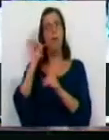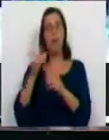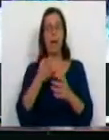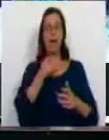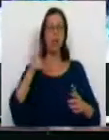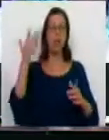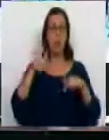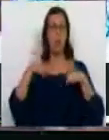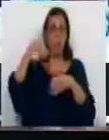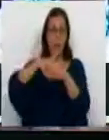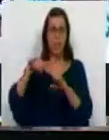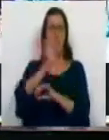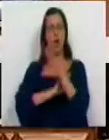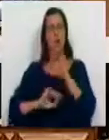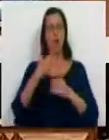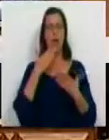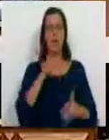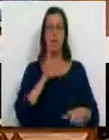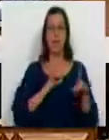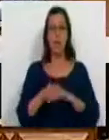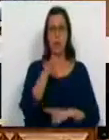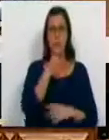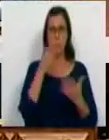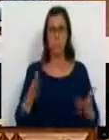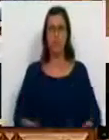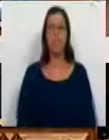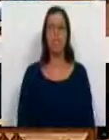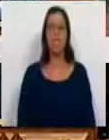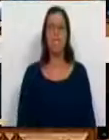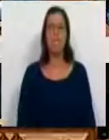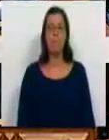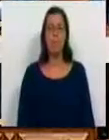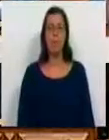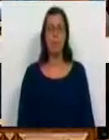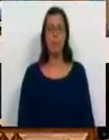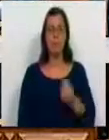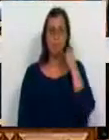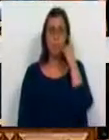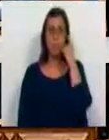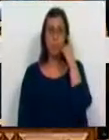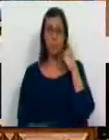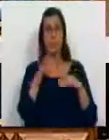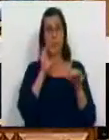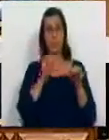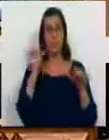maior crise da própria Europa. Muito obrigado, Sr. Deputado. Para uma intervenção, tem a palavra.